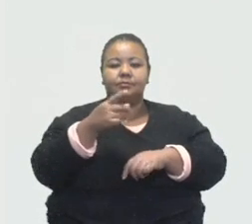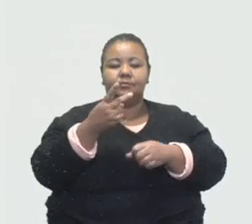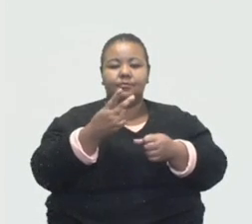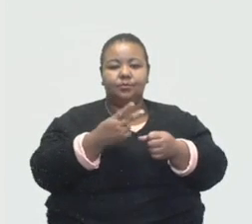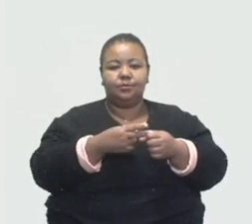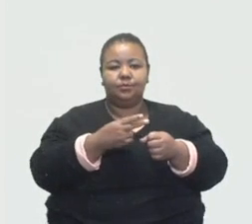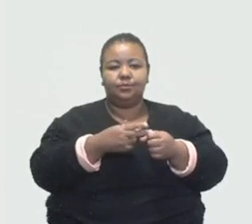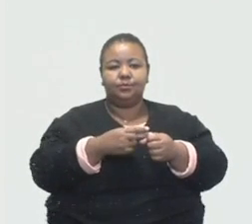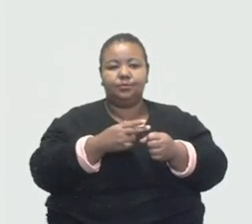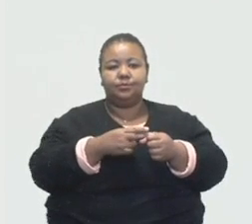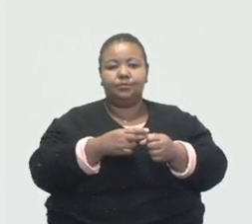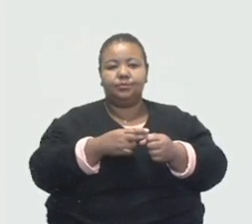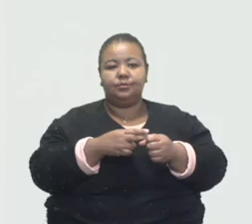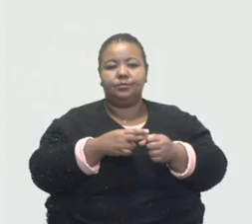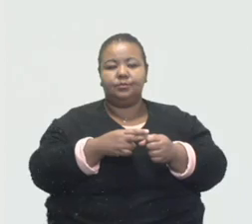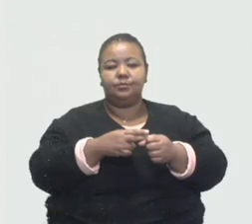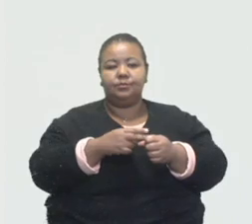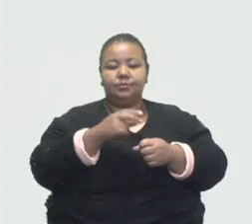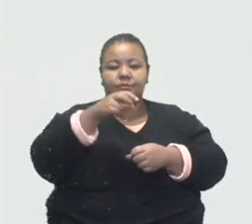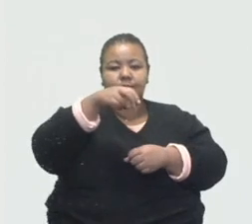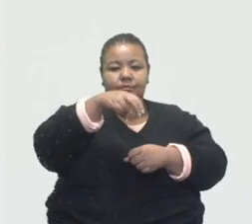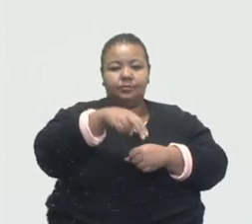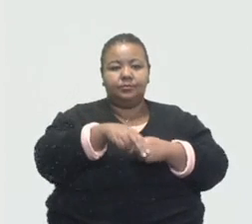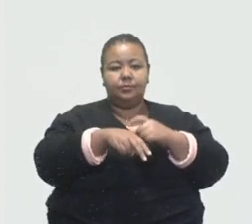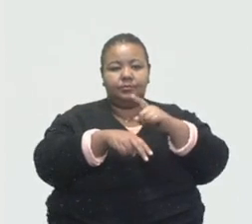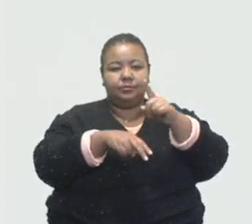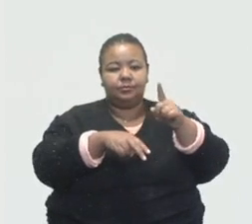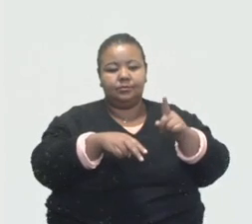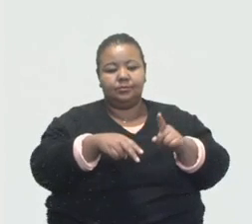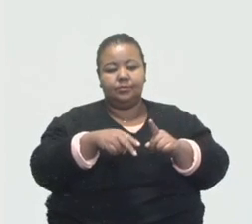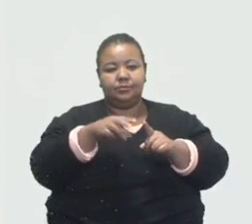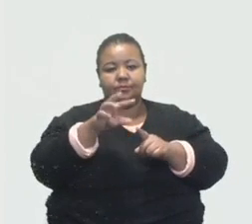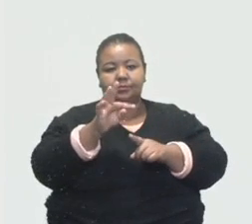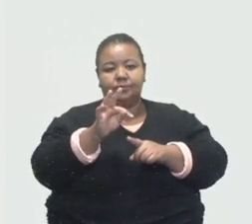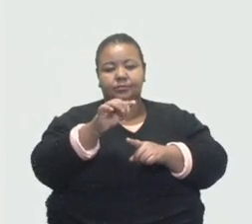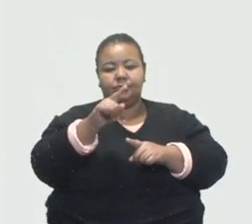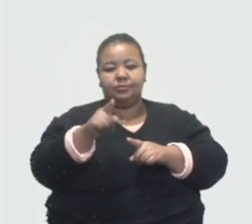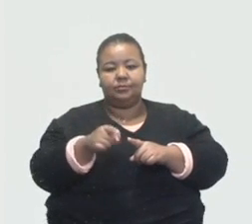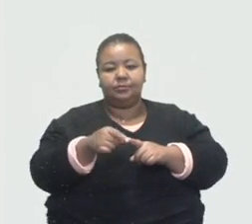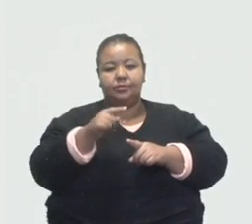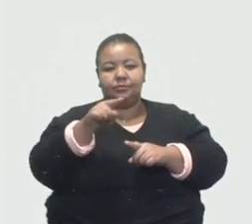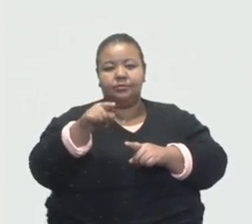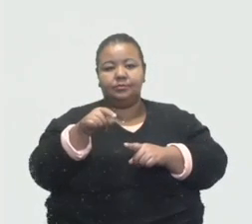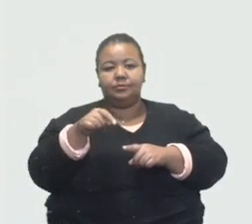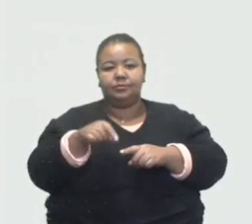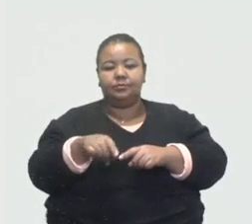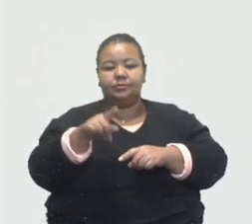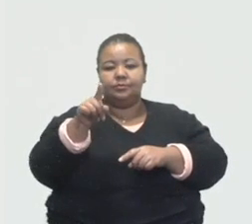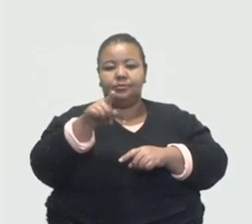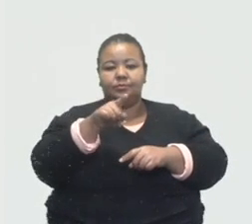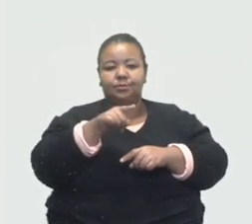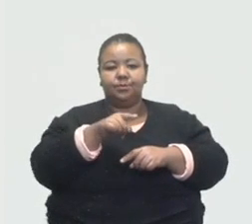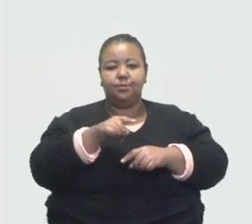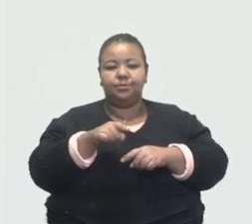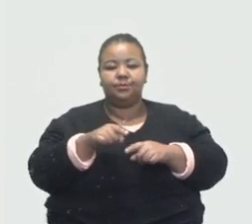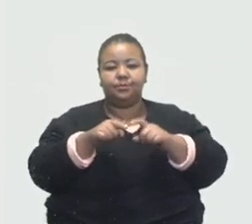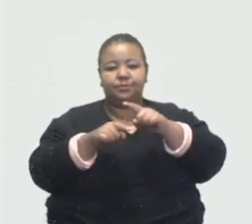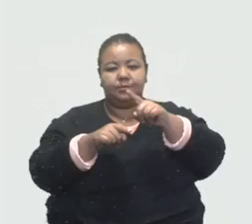núcleo, vou fazer aqui no canto, ele é gerado pelo